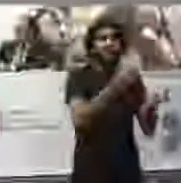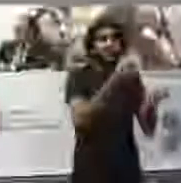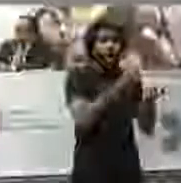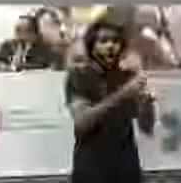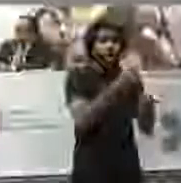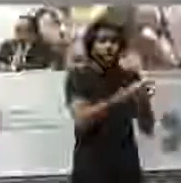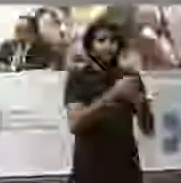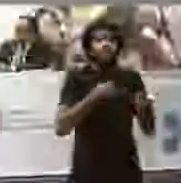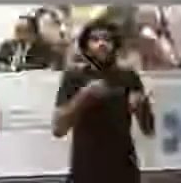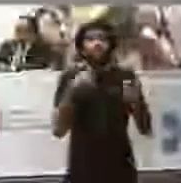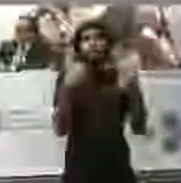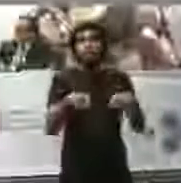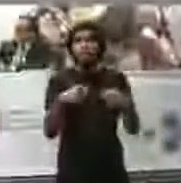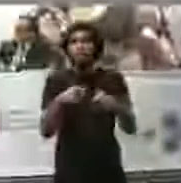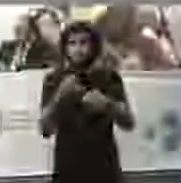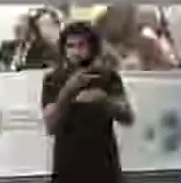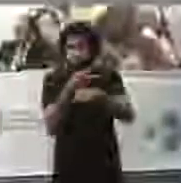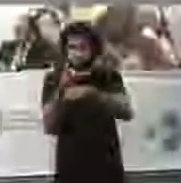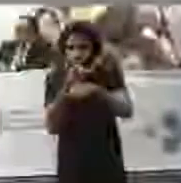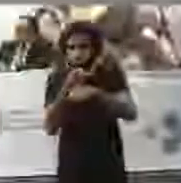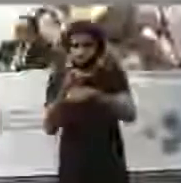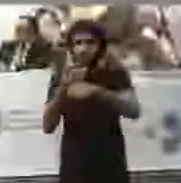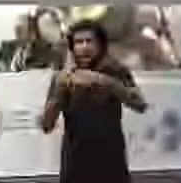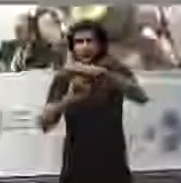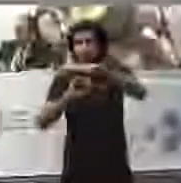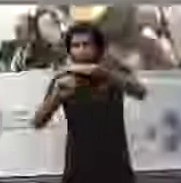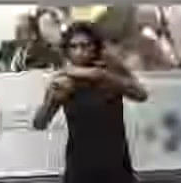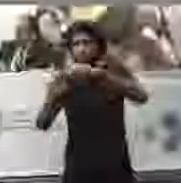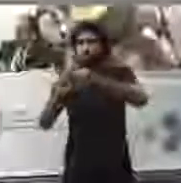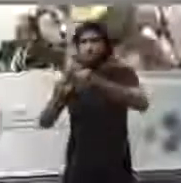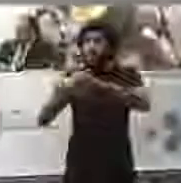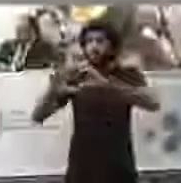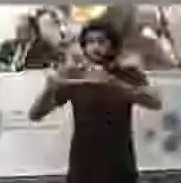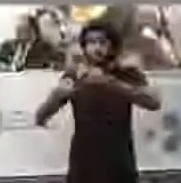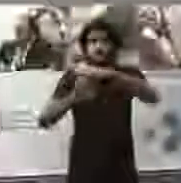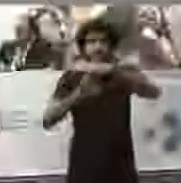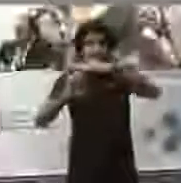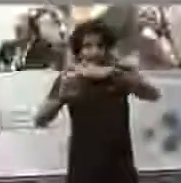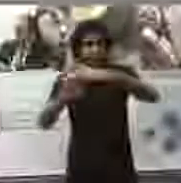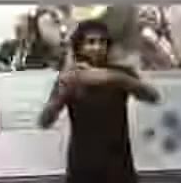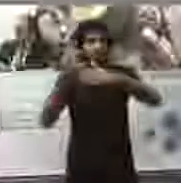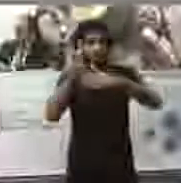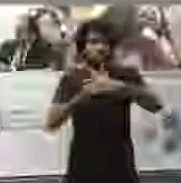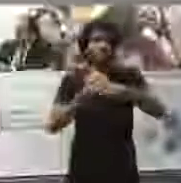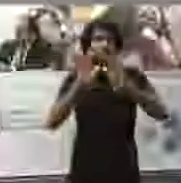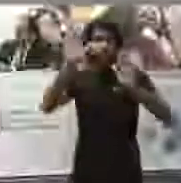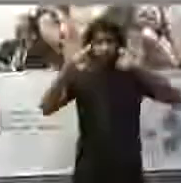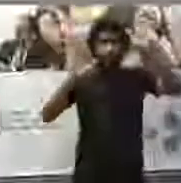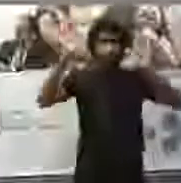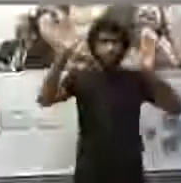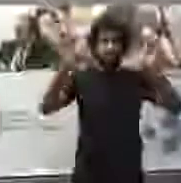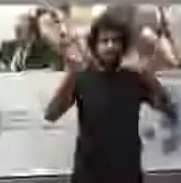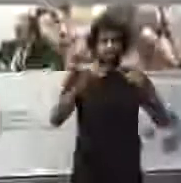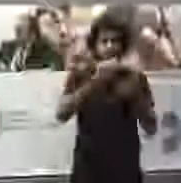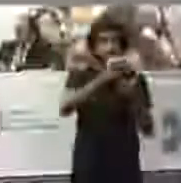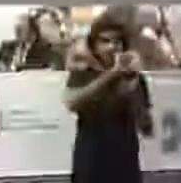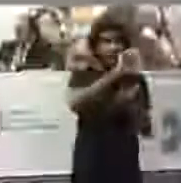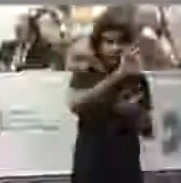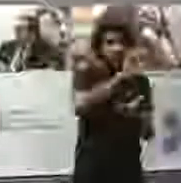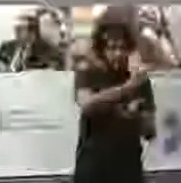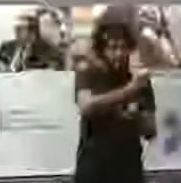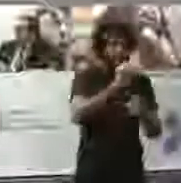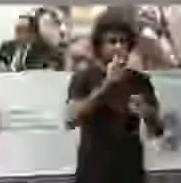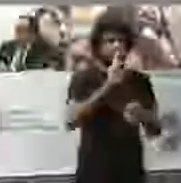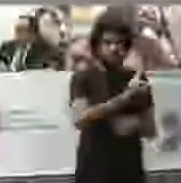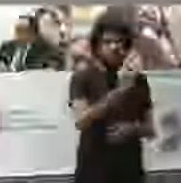consultando todos os órgãos do brasil e todos os as empresas que ganharam essas licitações das atas para que elas possam me